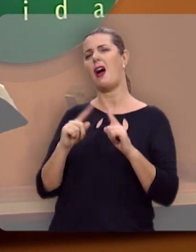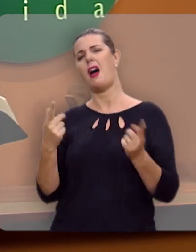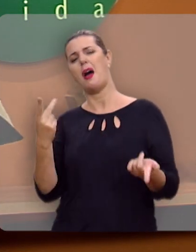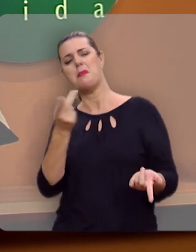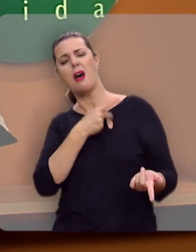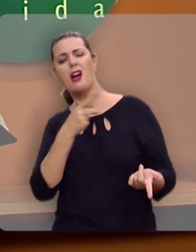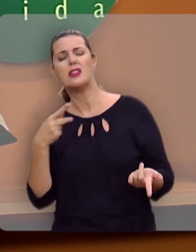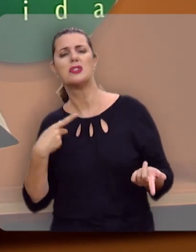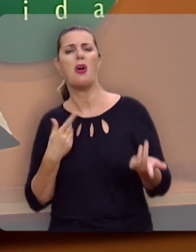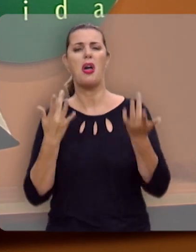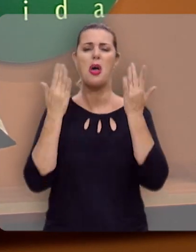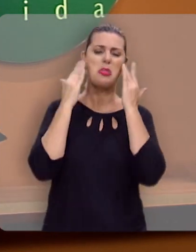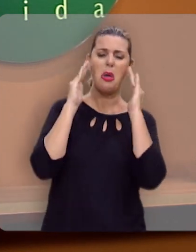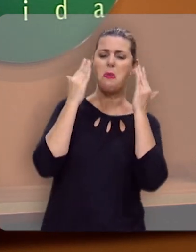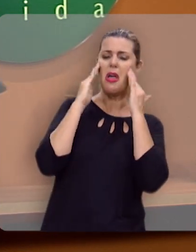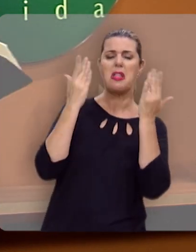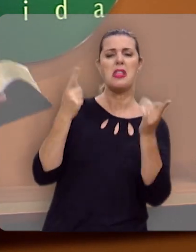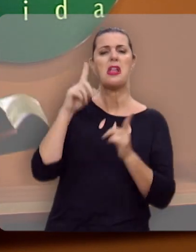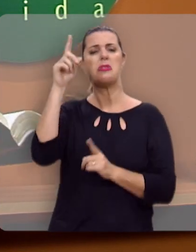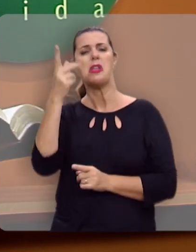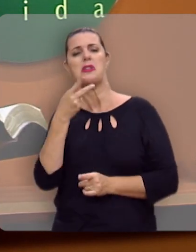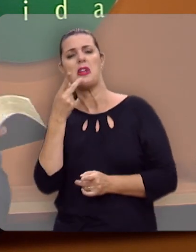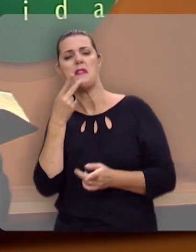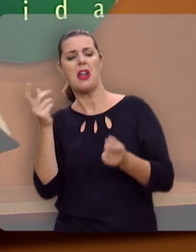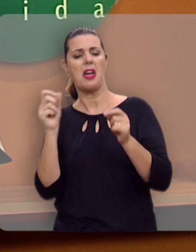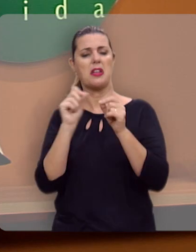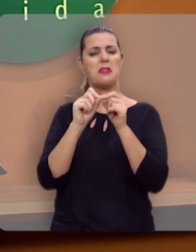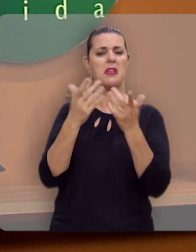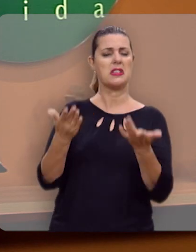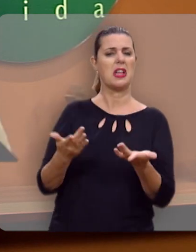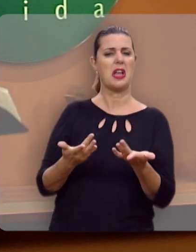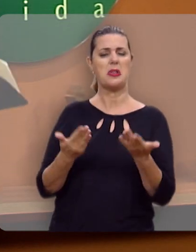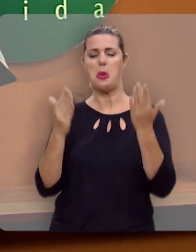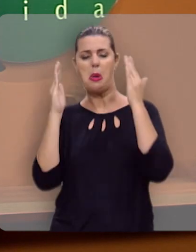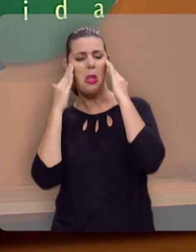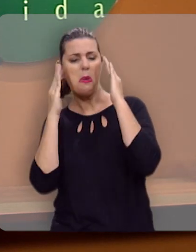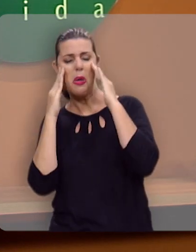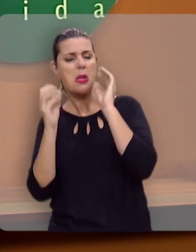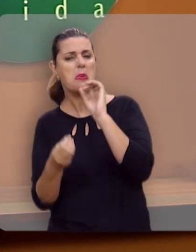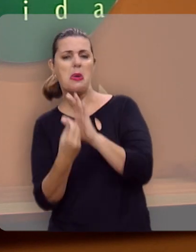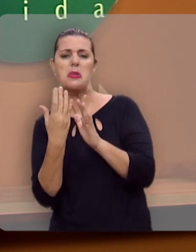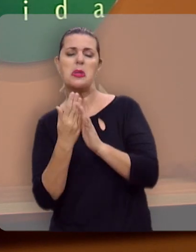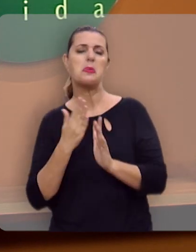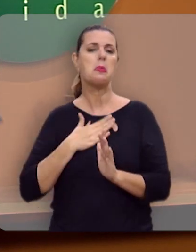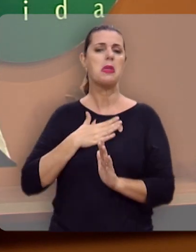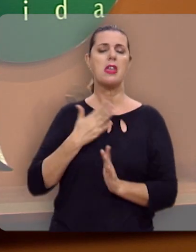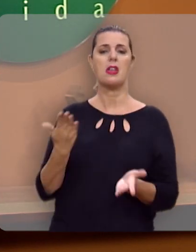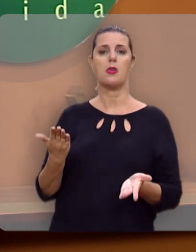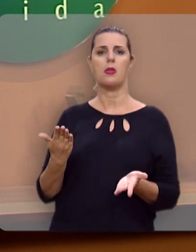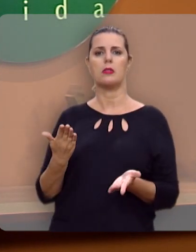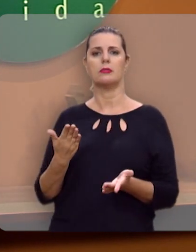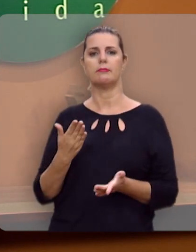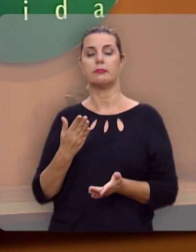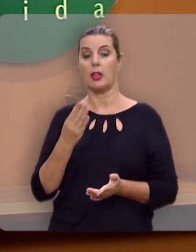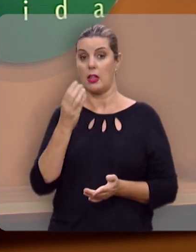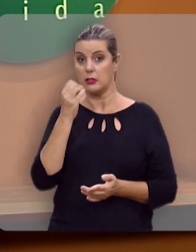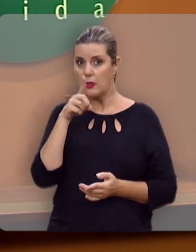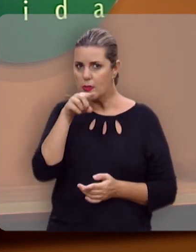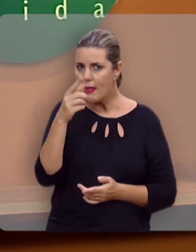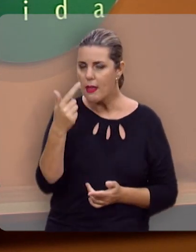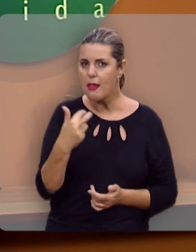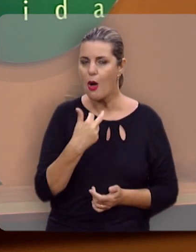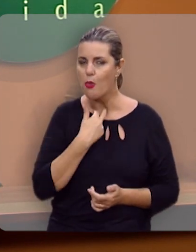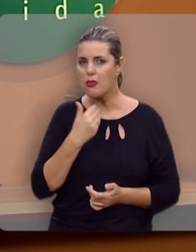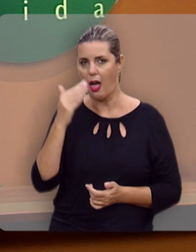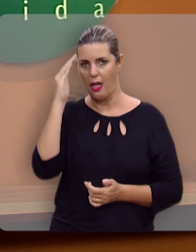mas pastor, eu não estou entendendo o que Deus está fazendo, eu não estou entendendo o que está acontecendo comigo. Se